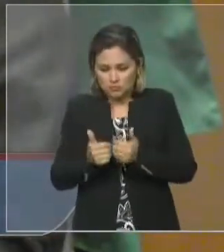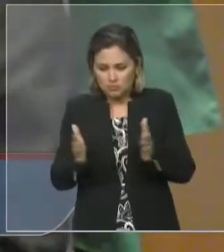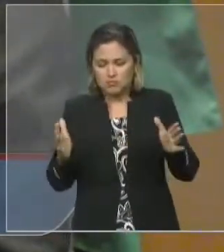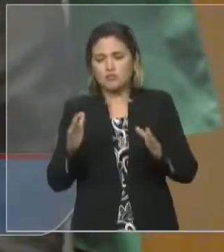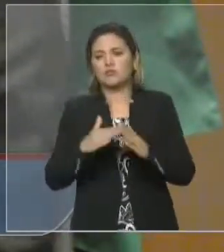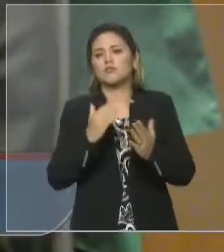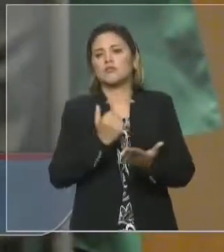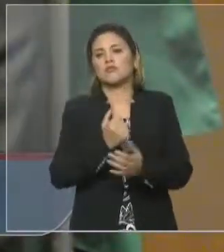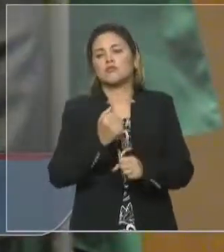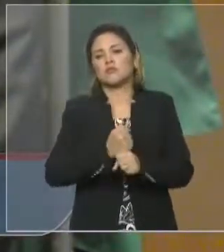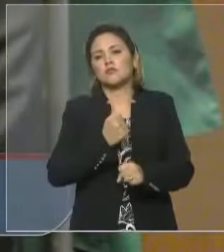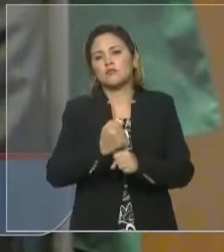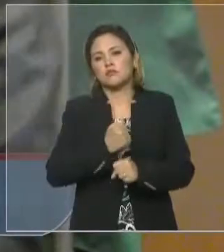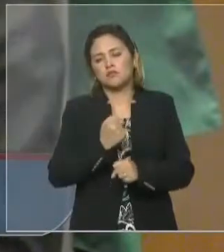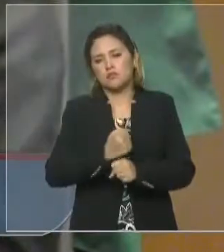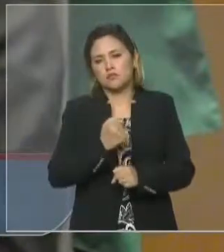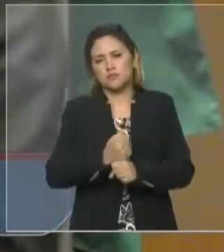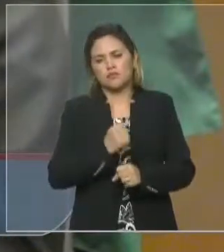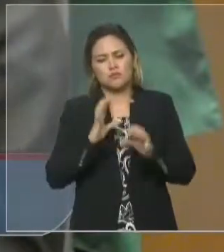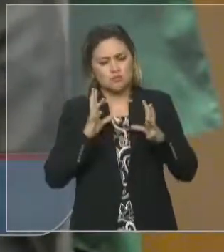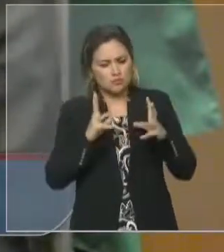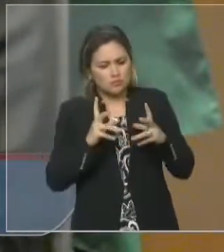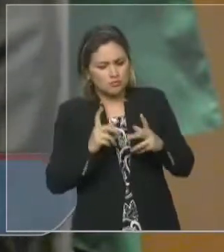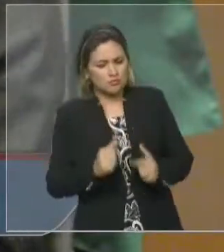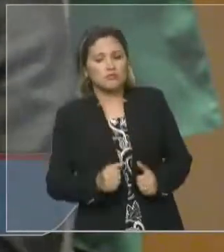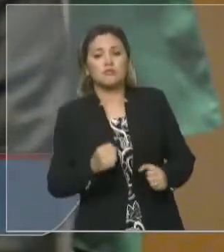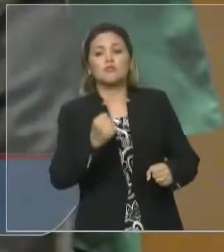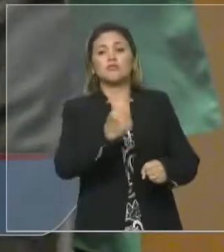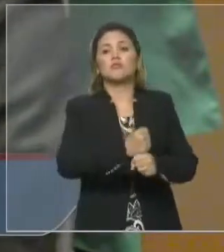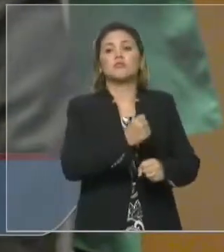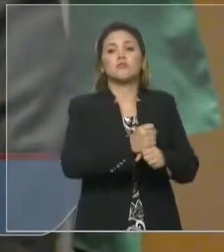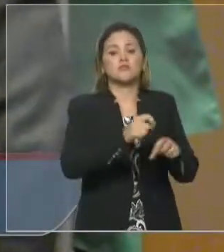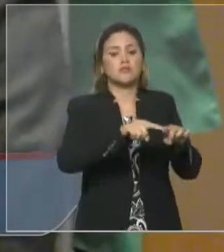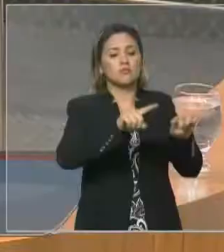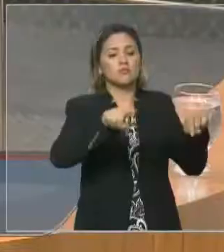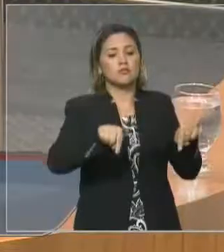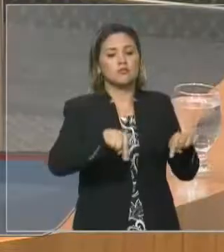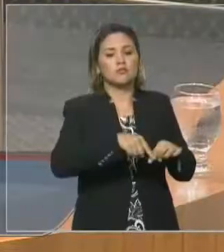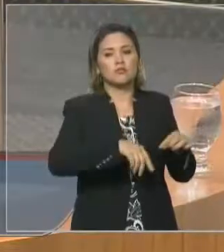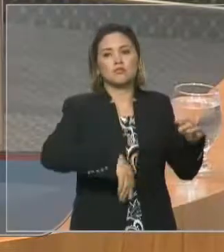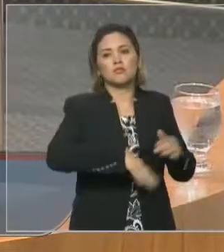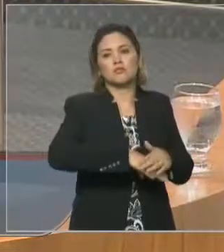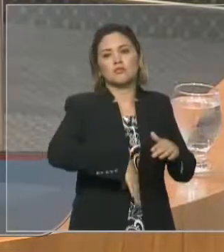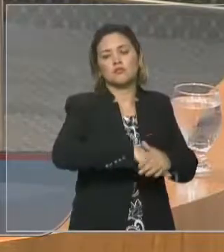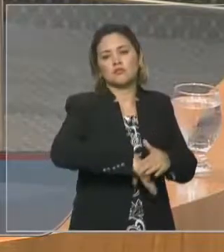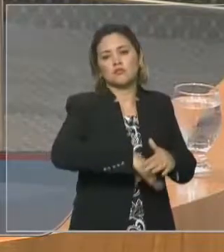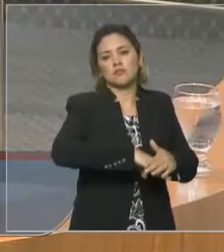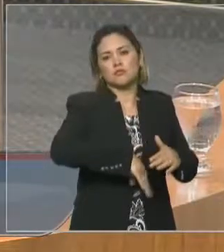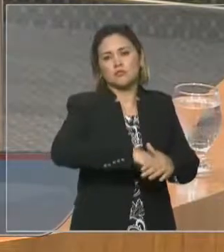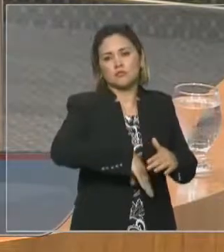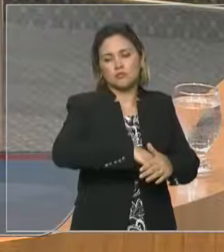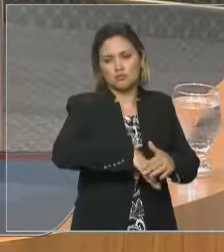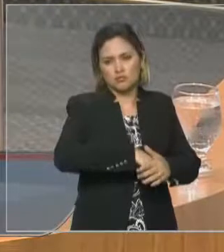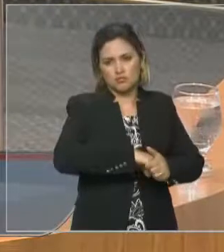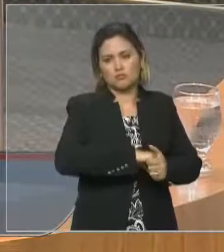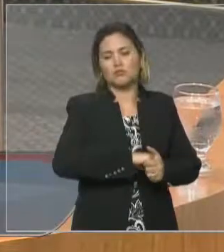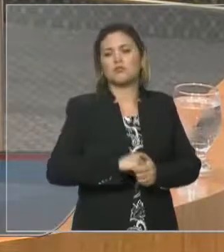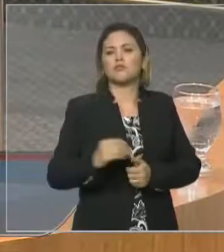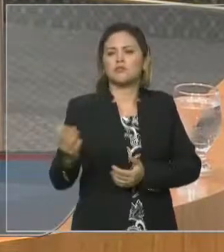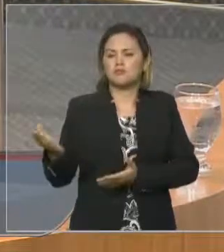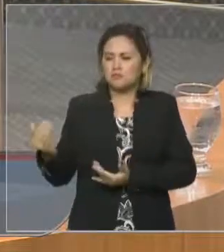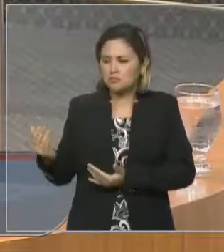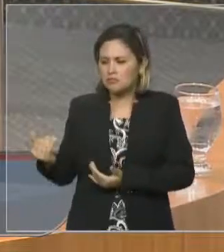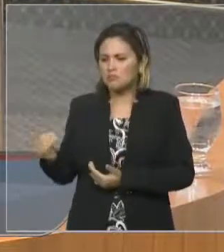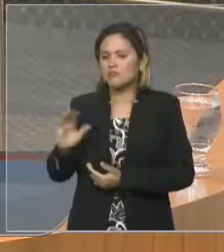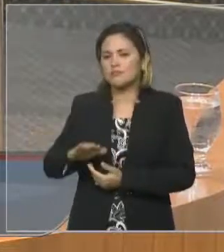reformada, ampliada, com uma quadra de esporte, coisa que a cidade até então não tinha. As crianças lá, a juventude, está com muita alegria e